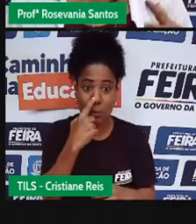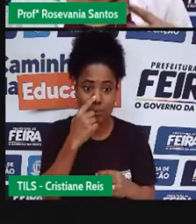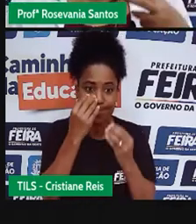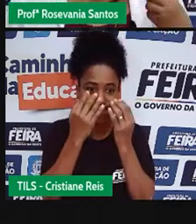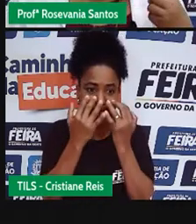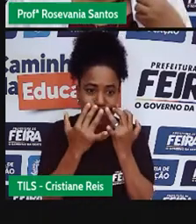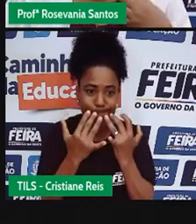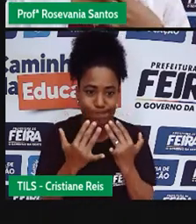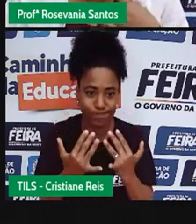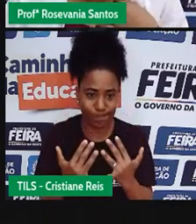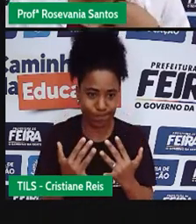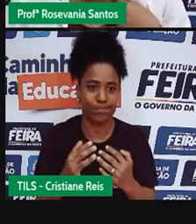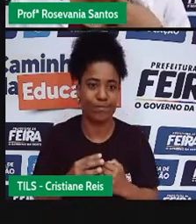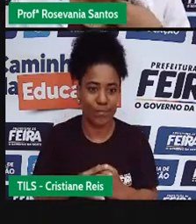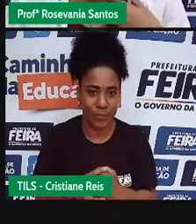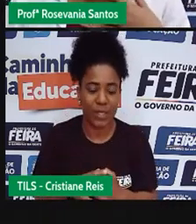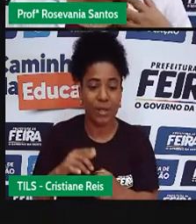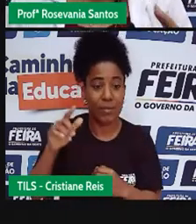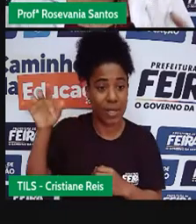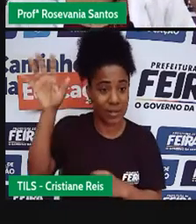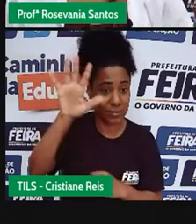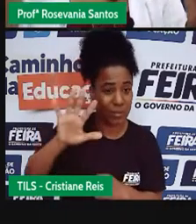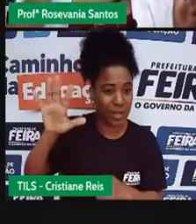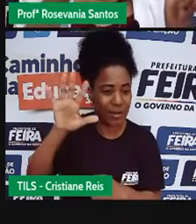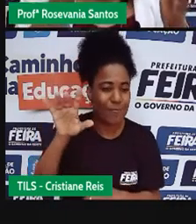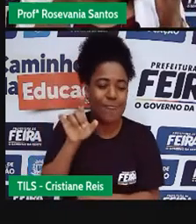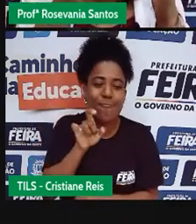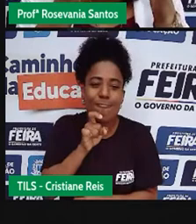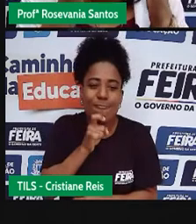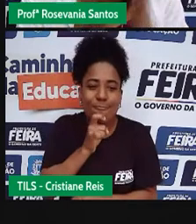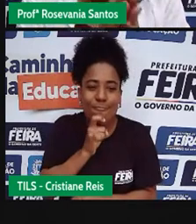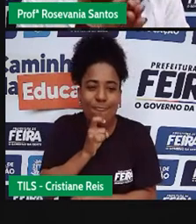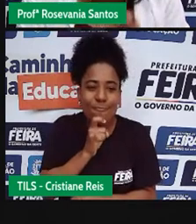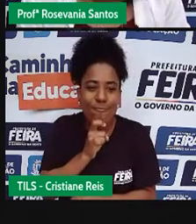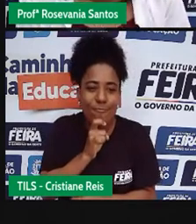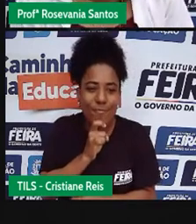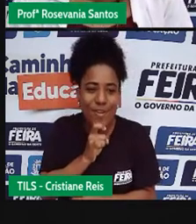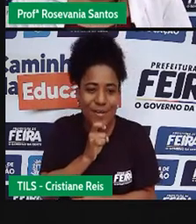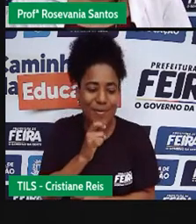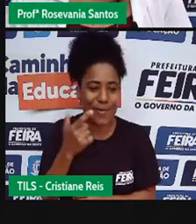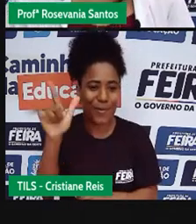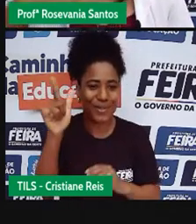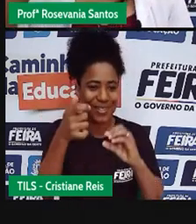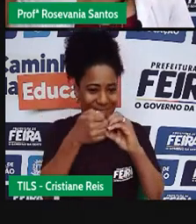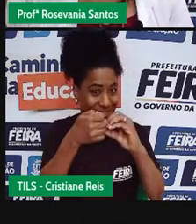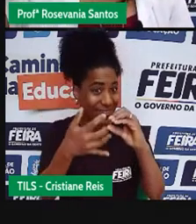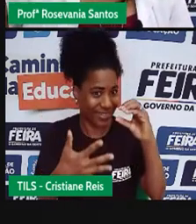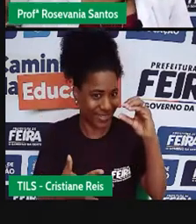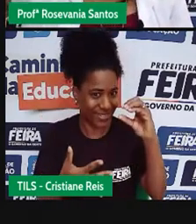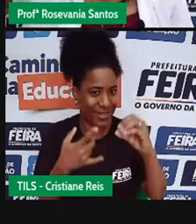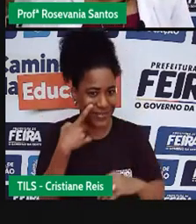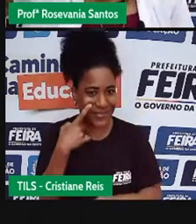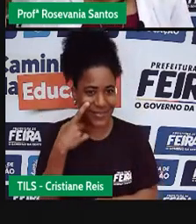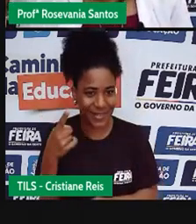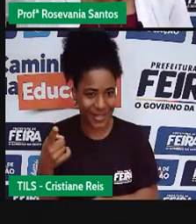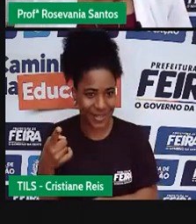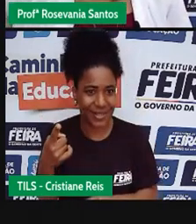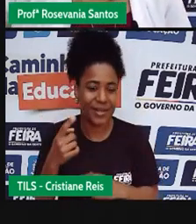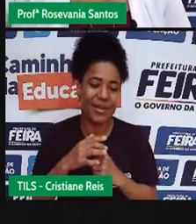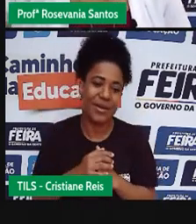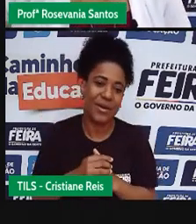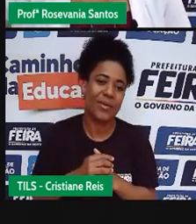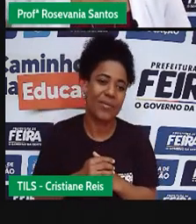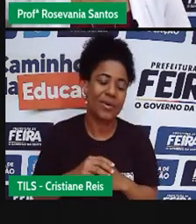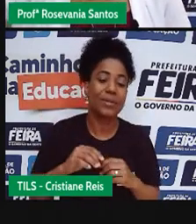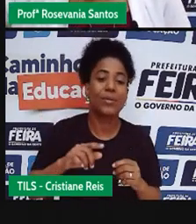aqui encontrar até um pouquinho mais friozinho, porque tem uma outra característica aí. Quando eu vou subindo no